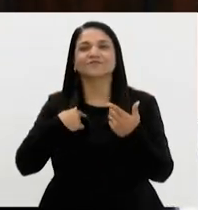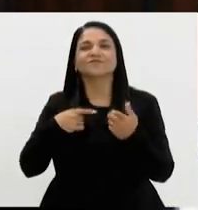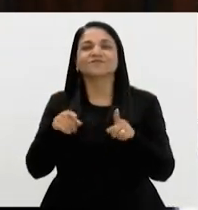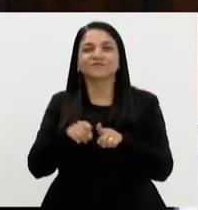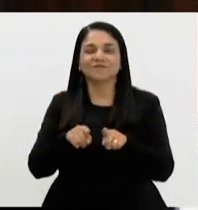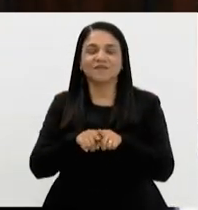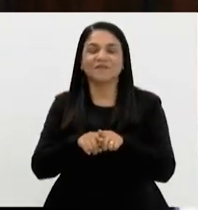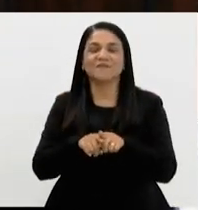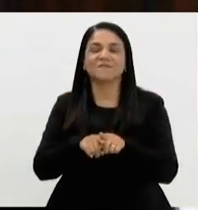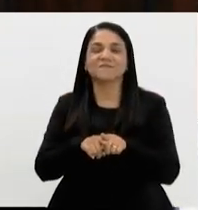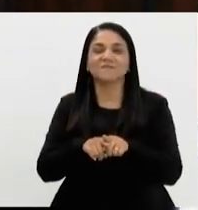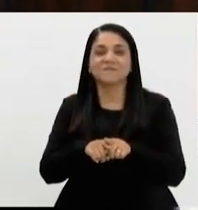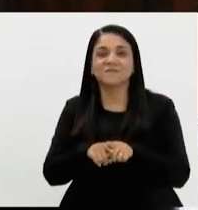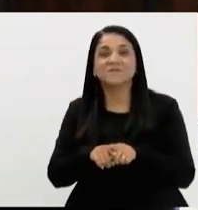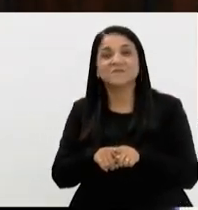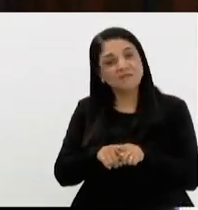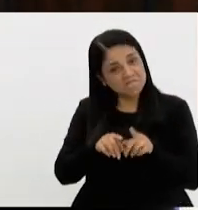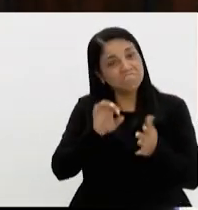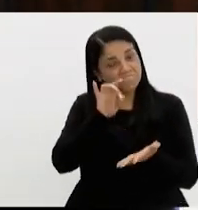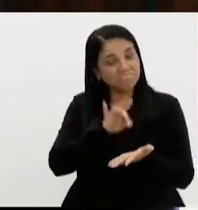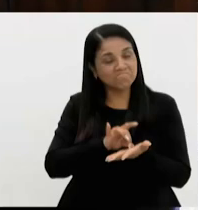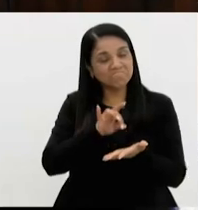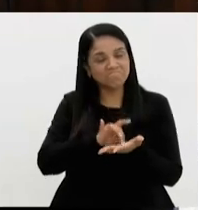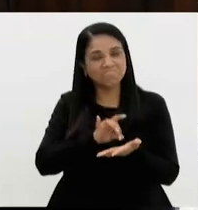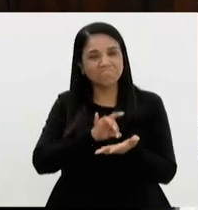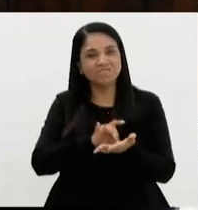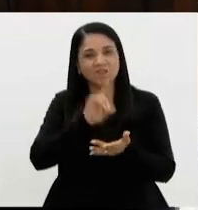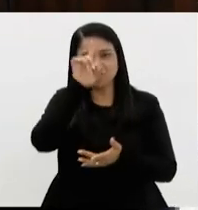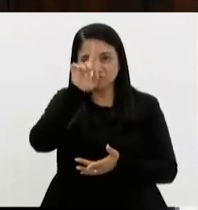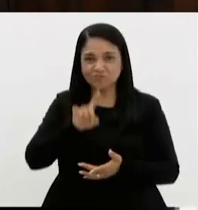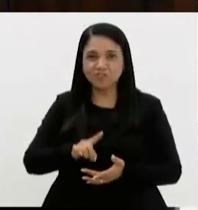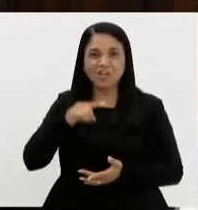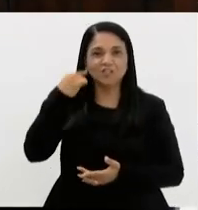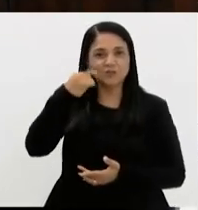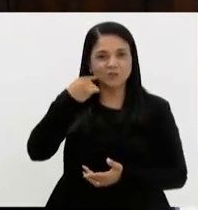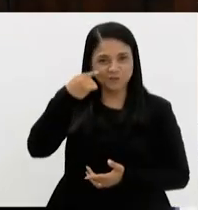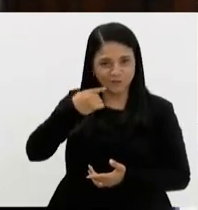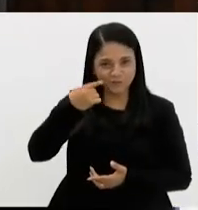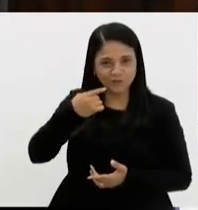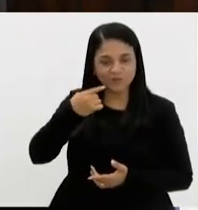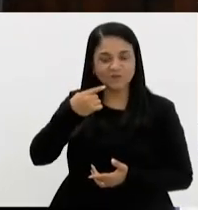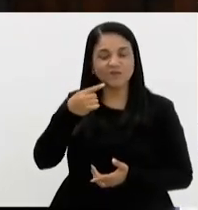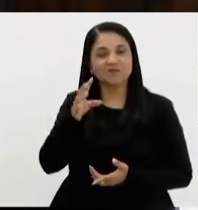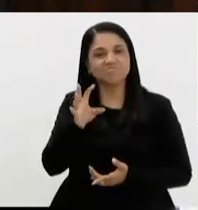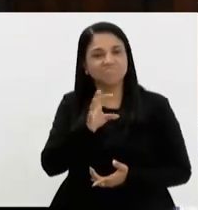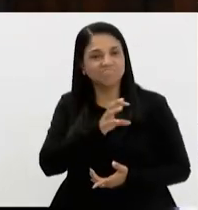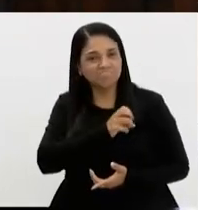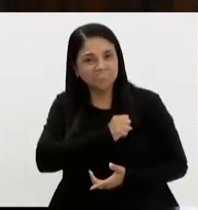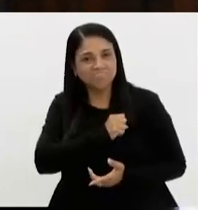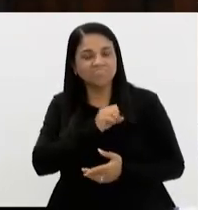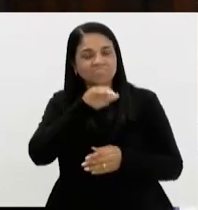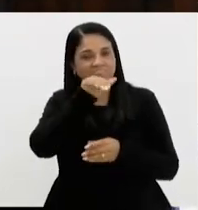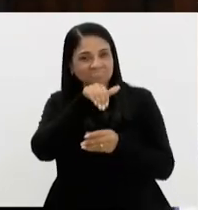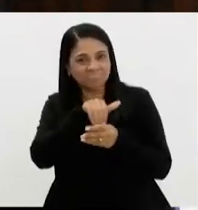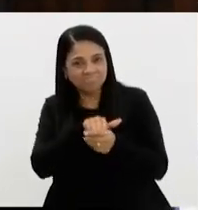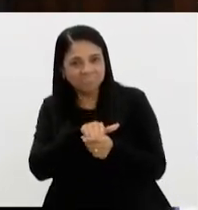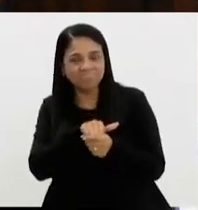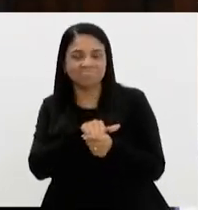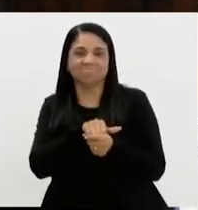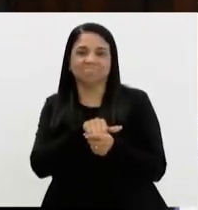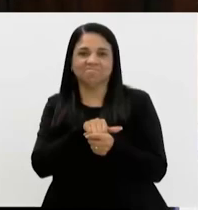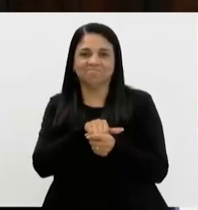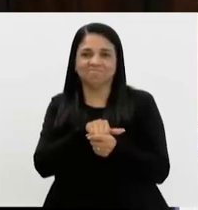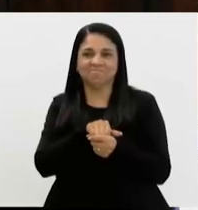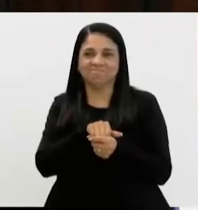também mas eu acho que é isso mesmo que torna o Direito Eleitoral tão apaixonante eh tão Vivo e